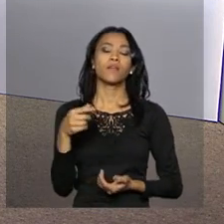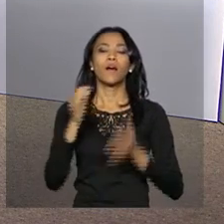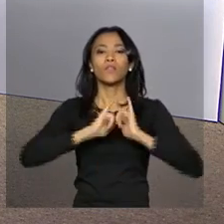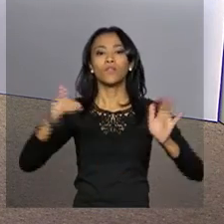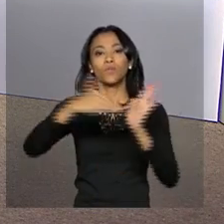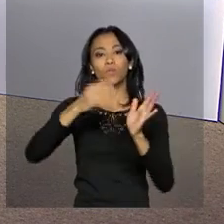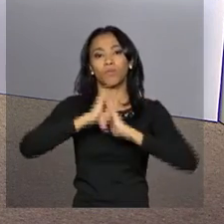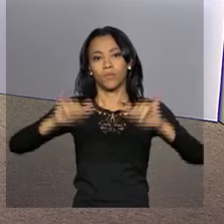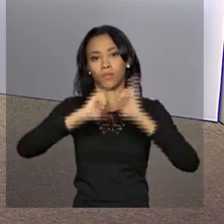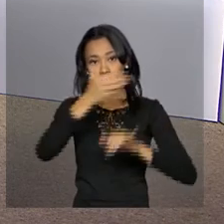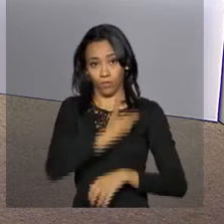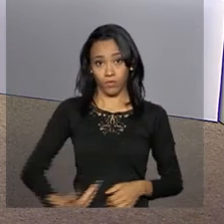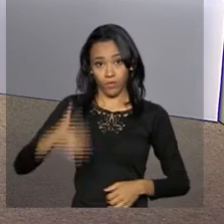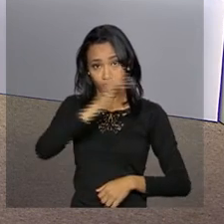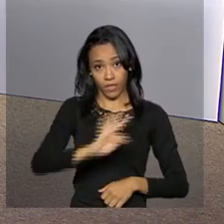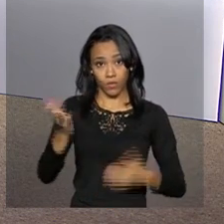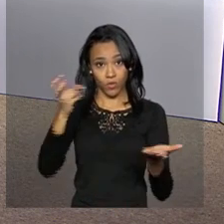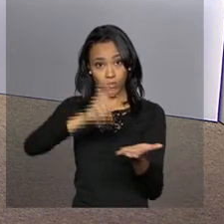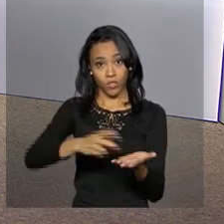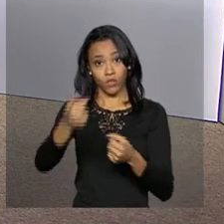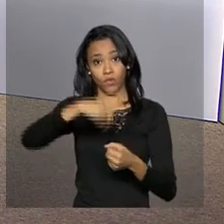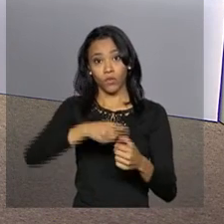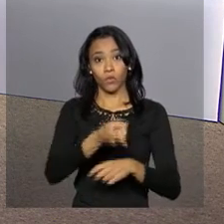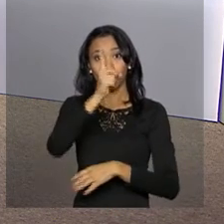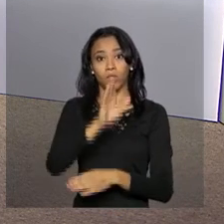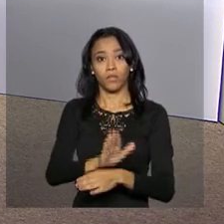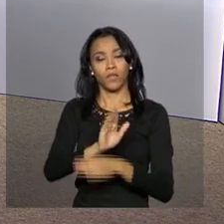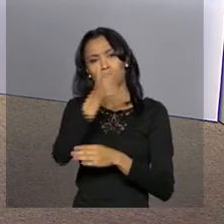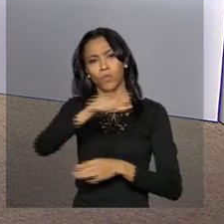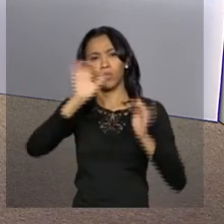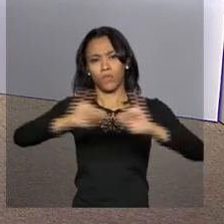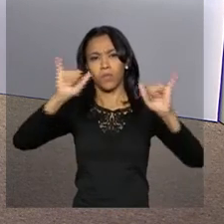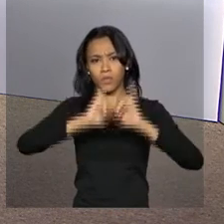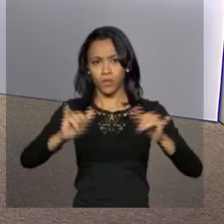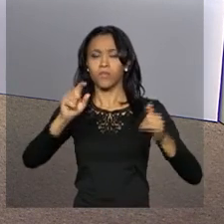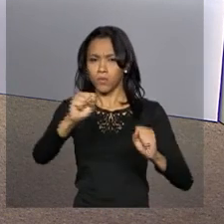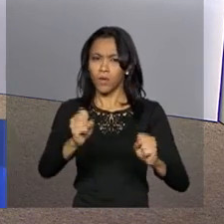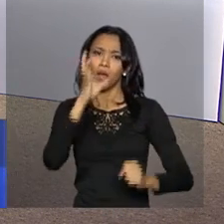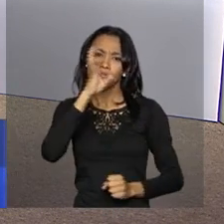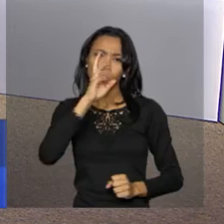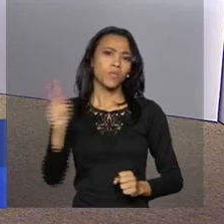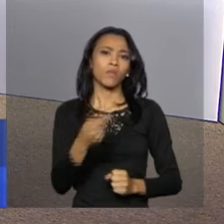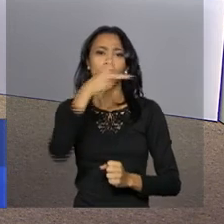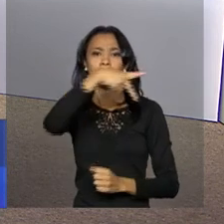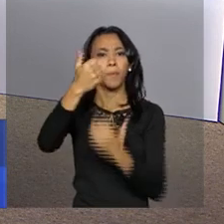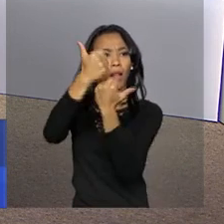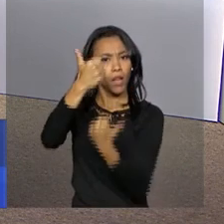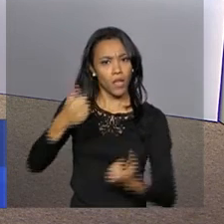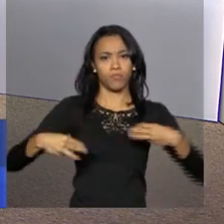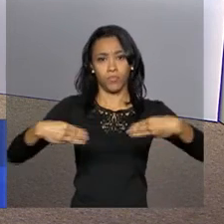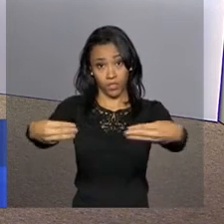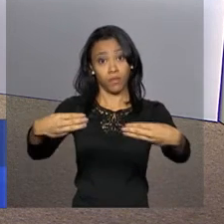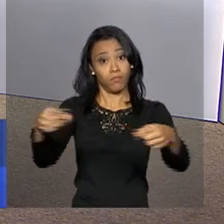últimas notícias do governo federal nesta manhã. A gente volta 1 da tarde com outras informações. Acompanhe as novidades do Executivo Federal também nas nossas